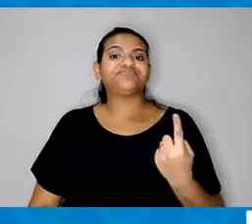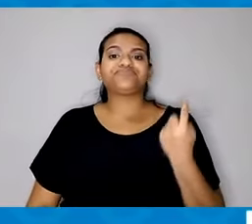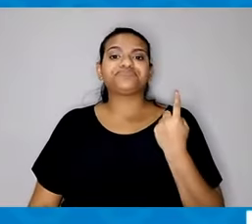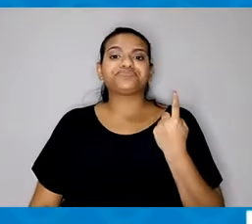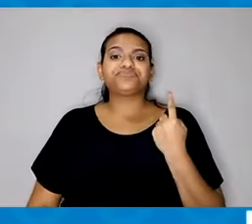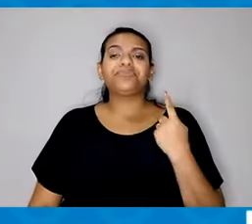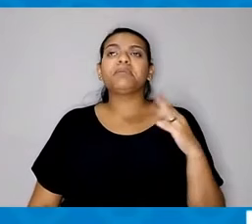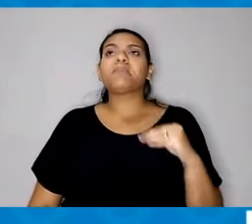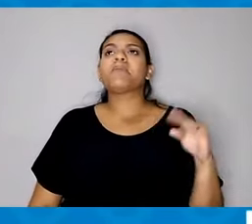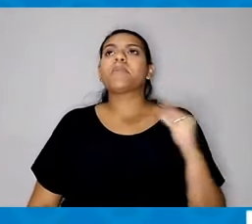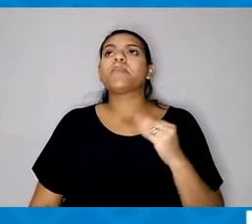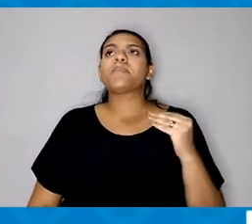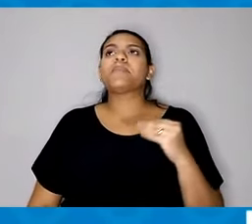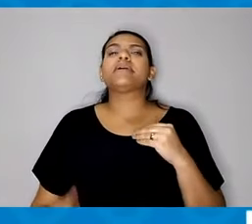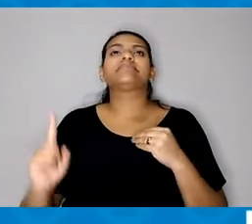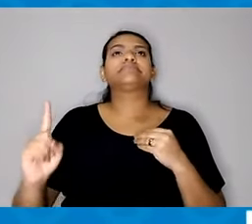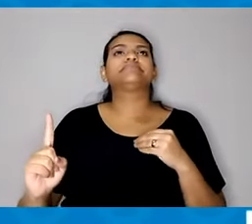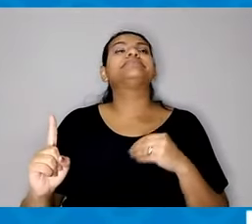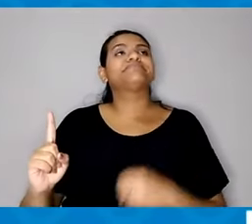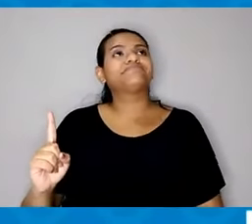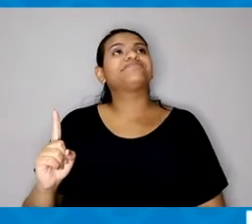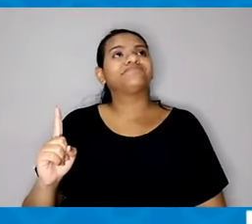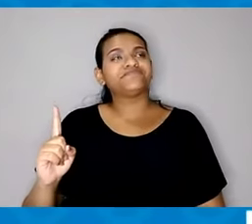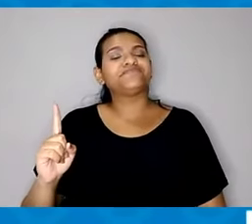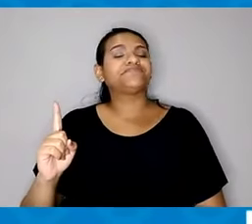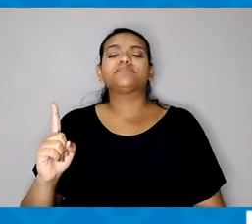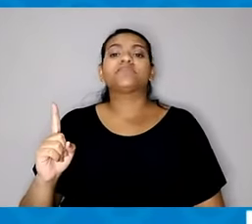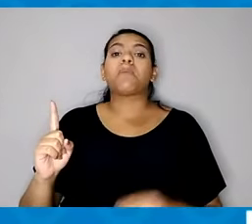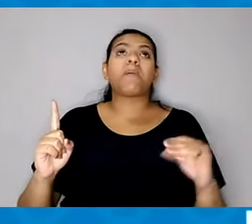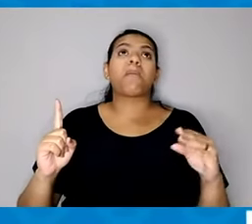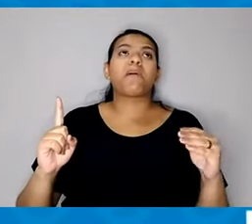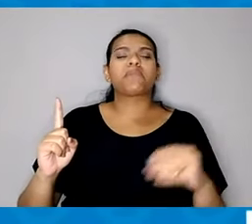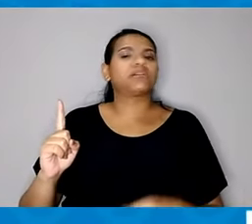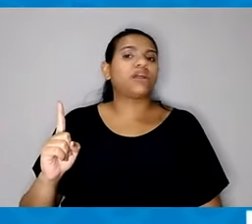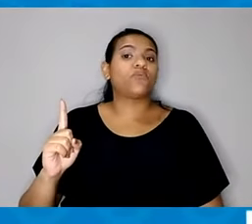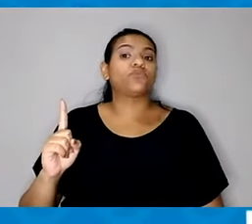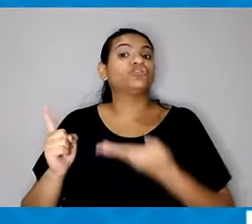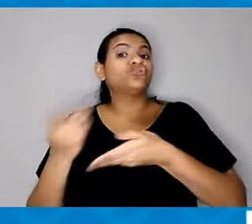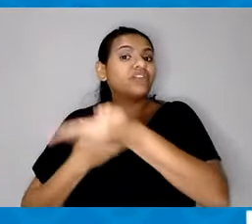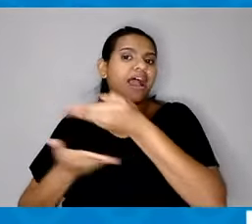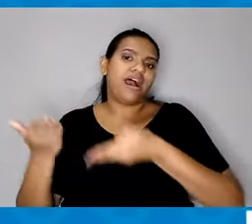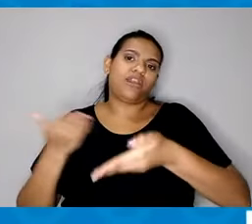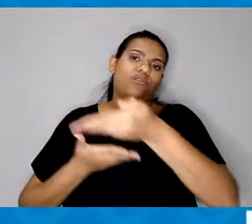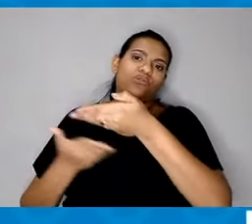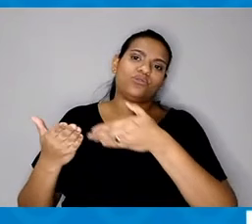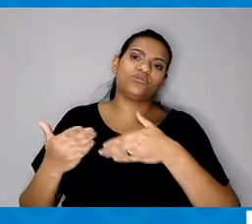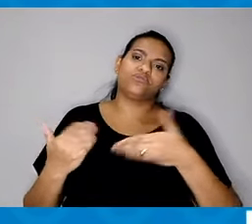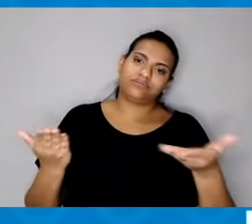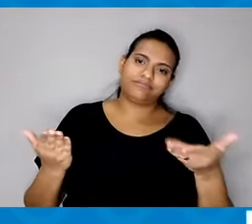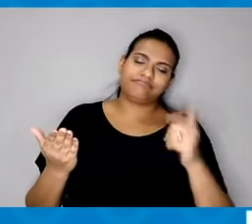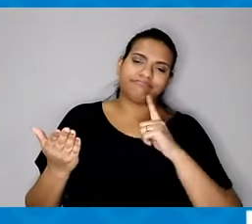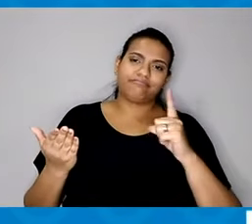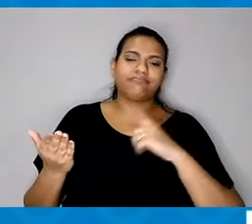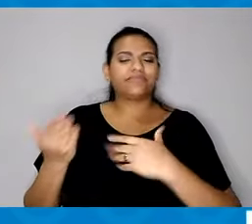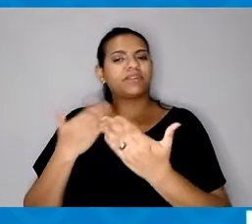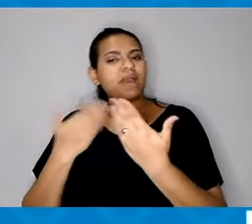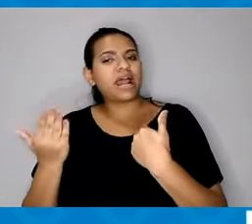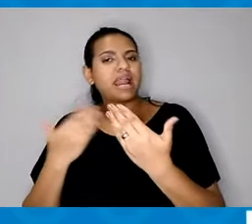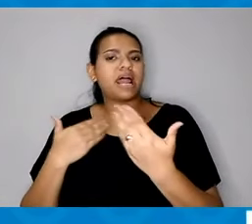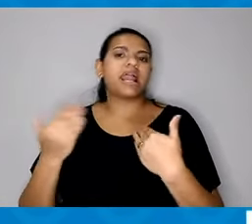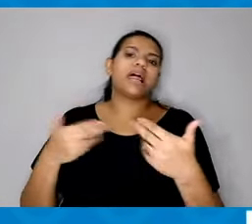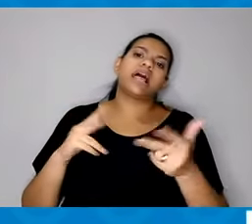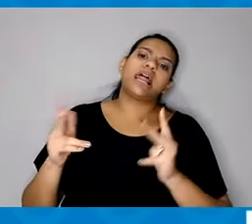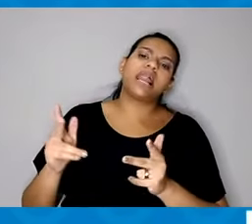pergunte-se, professor e professora, o quanto a gente realmente escuta nossos estudantes para identificar suas dores e desejos,